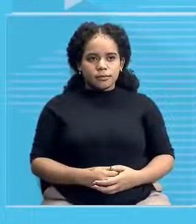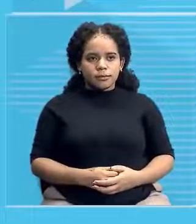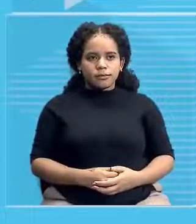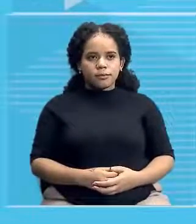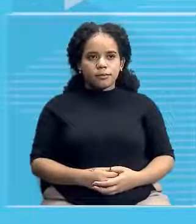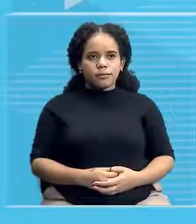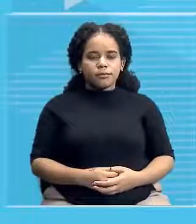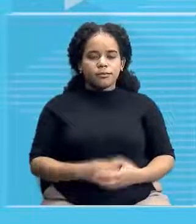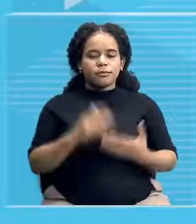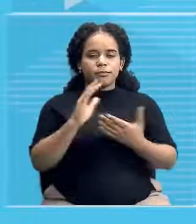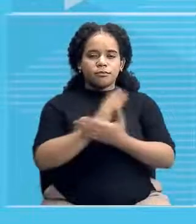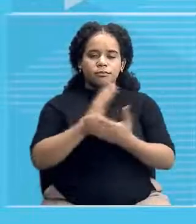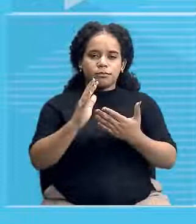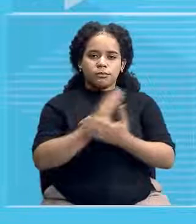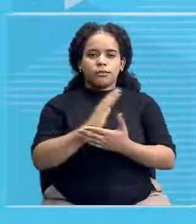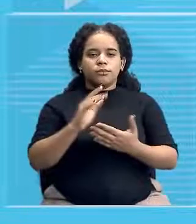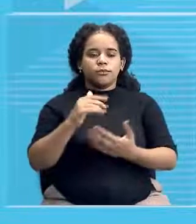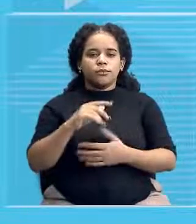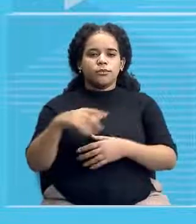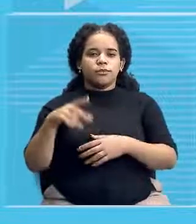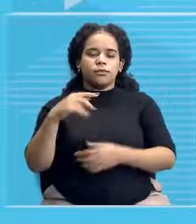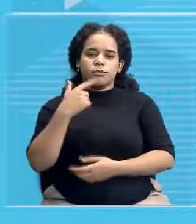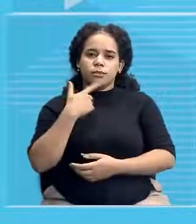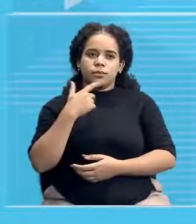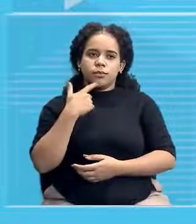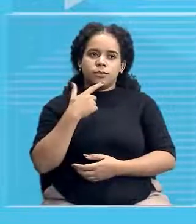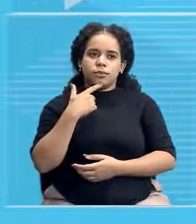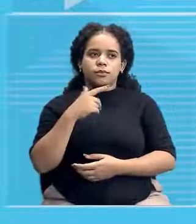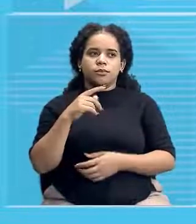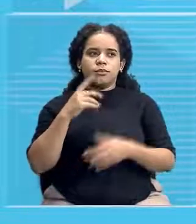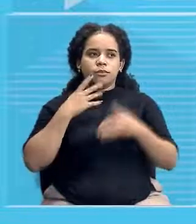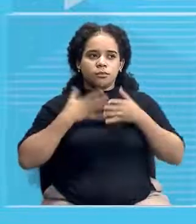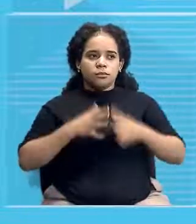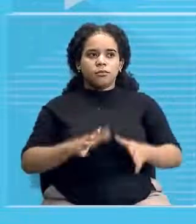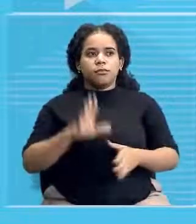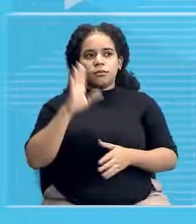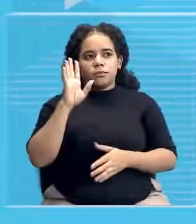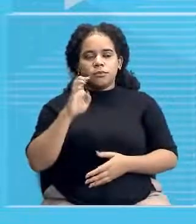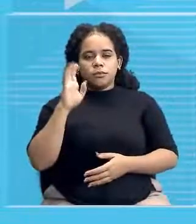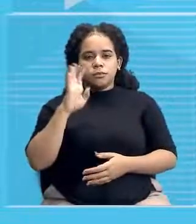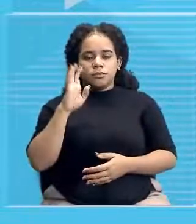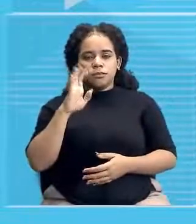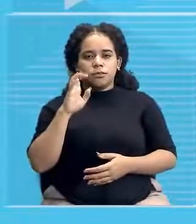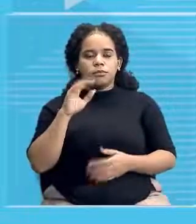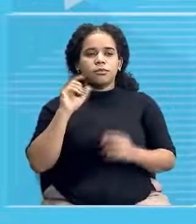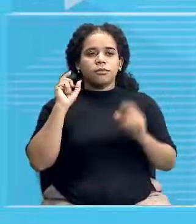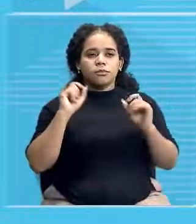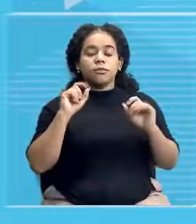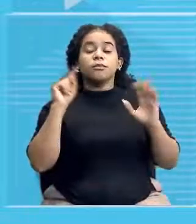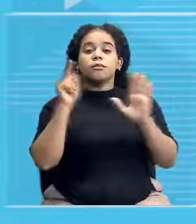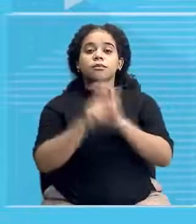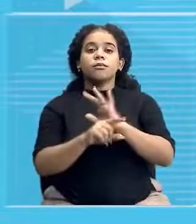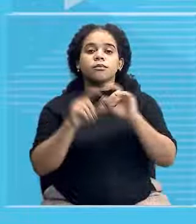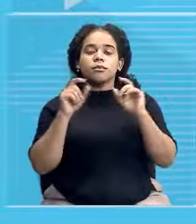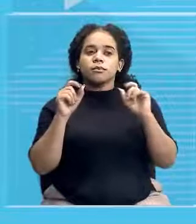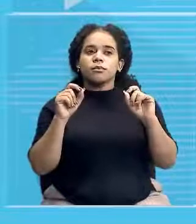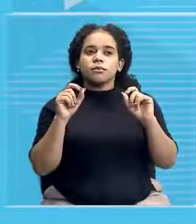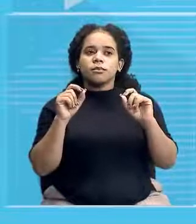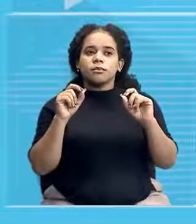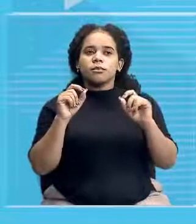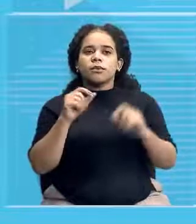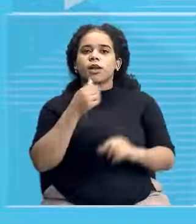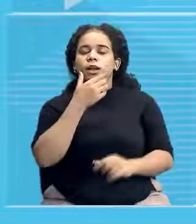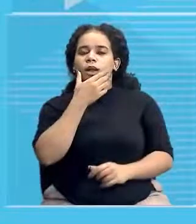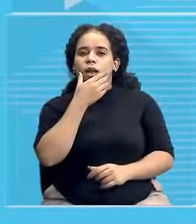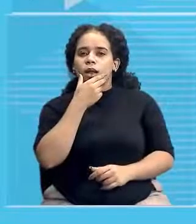Em alguns idiomas, quando nasce um bebê, a pergunta é: é